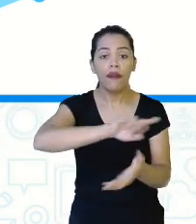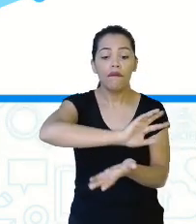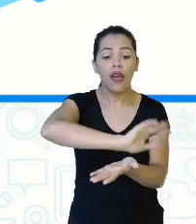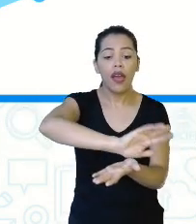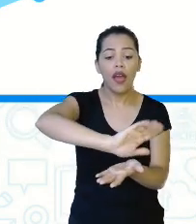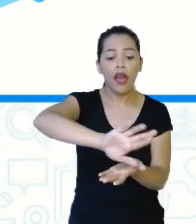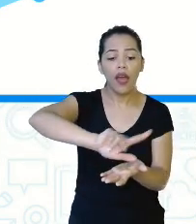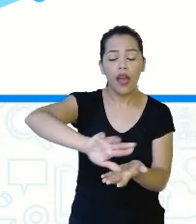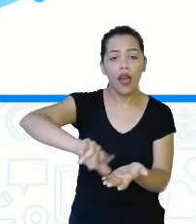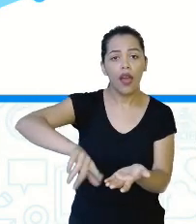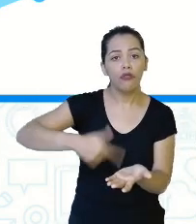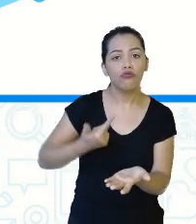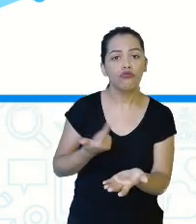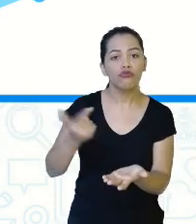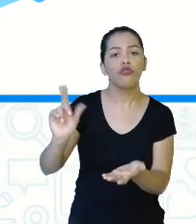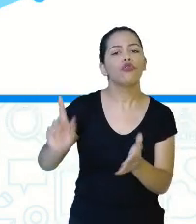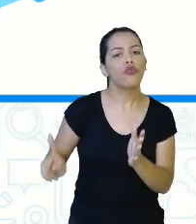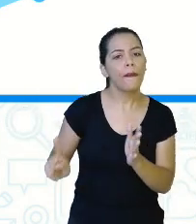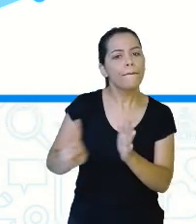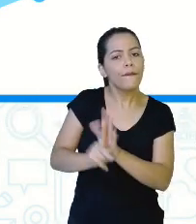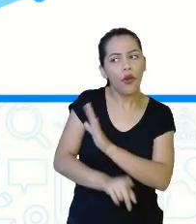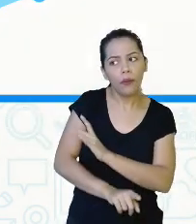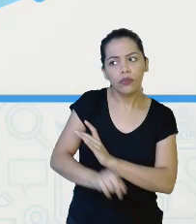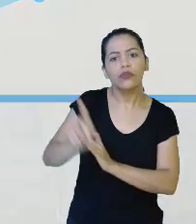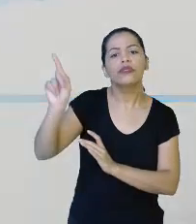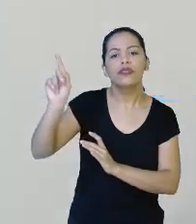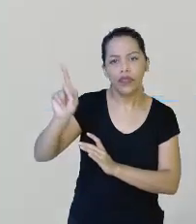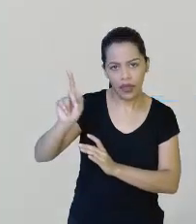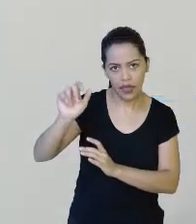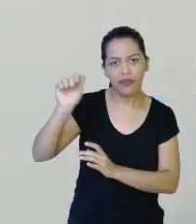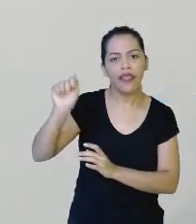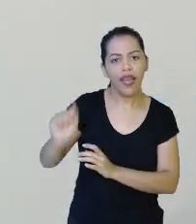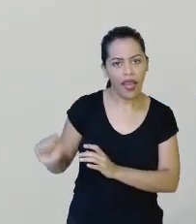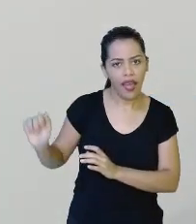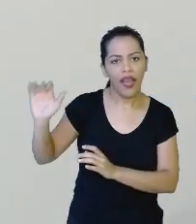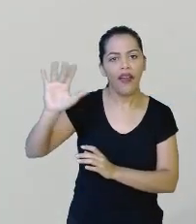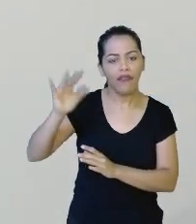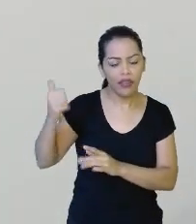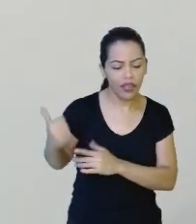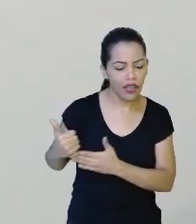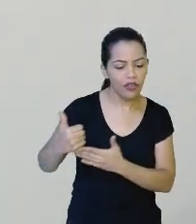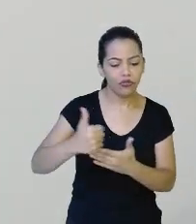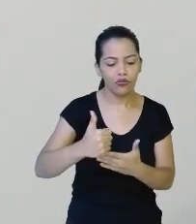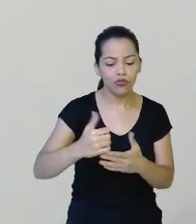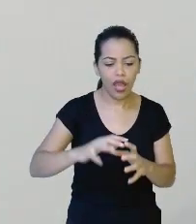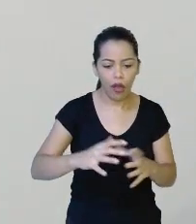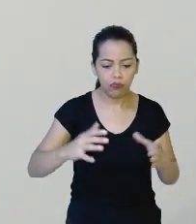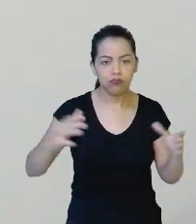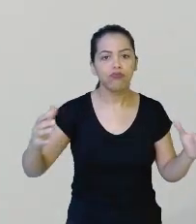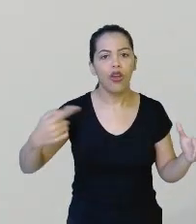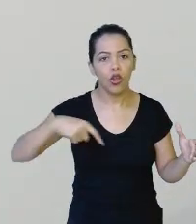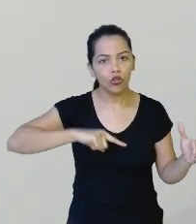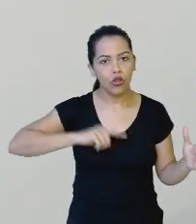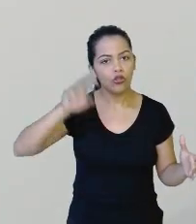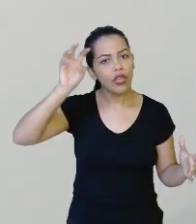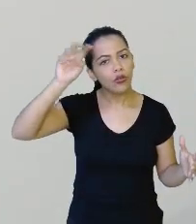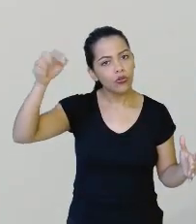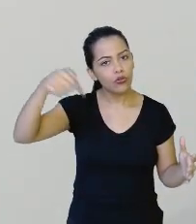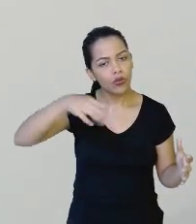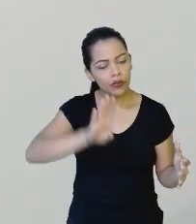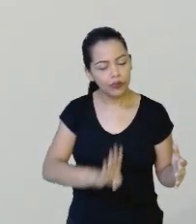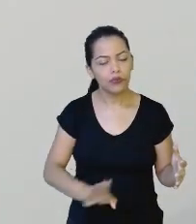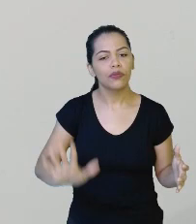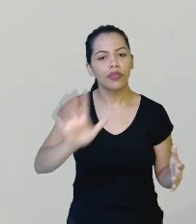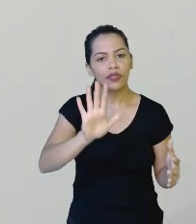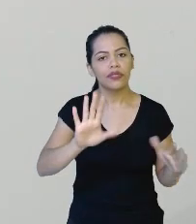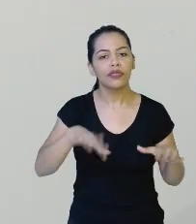que são de influências, de contribuição da cultura afro, da cultura afro no nosso país.